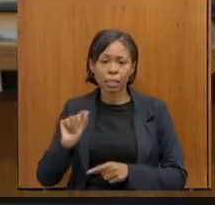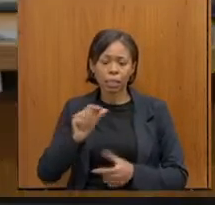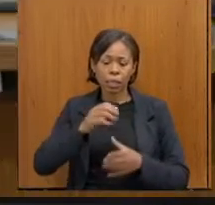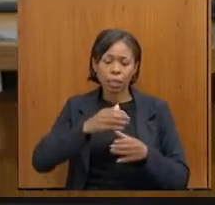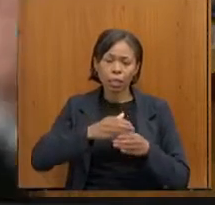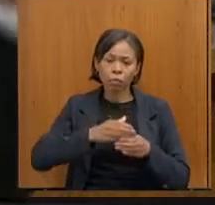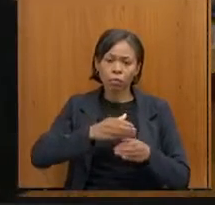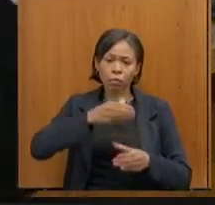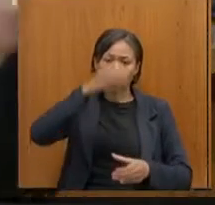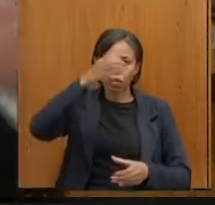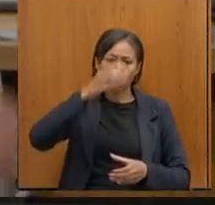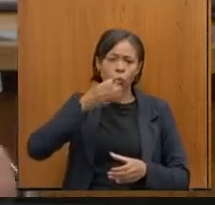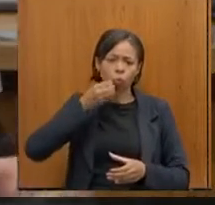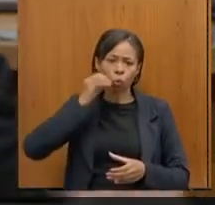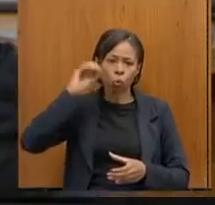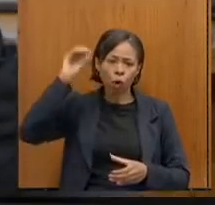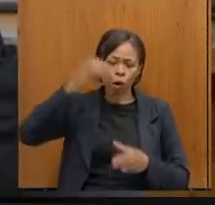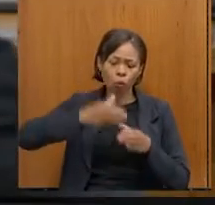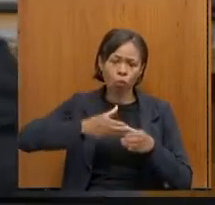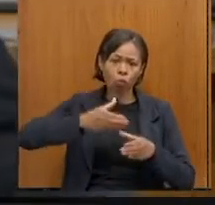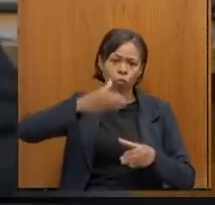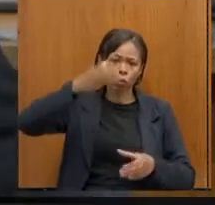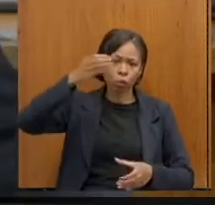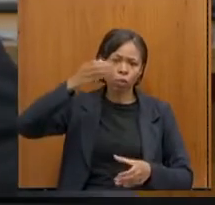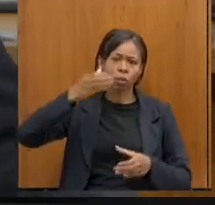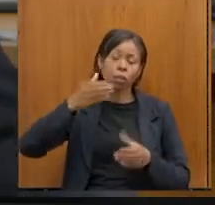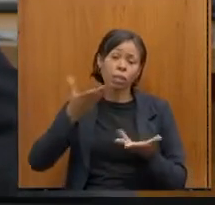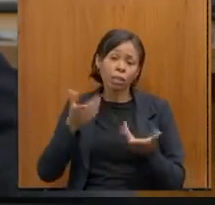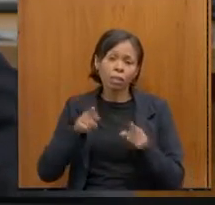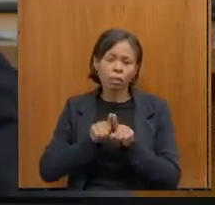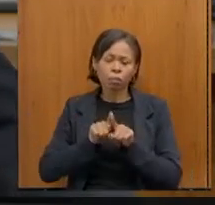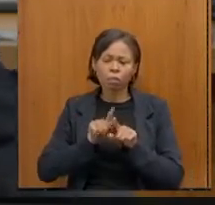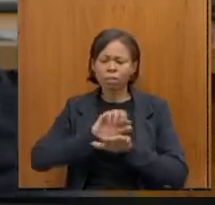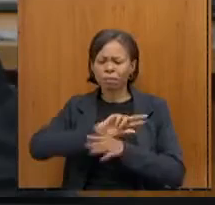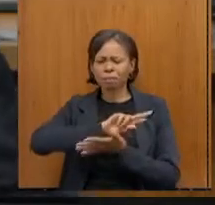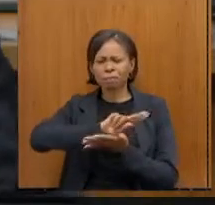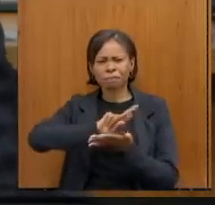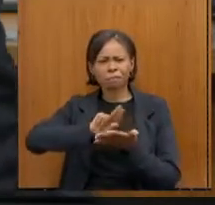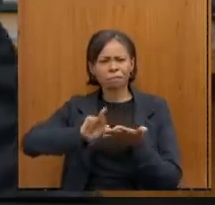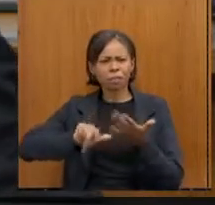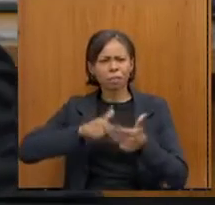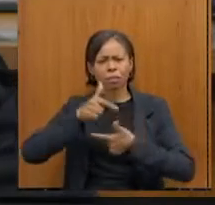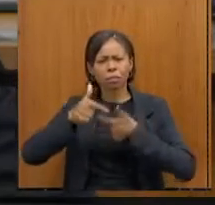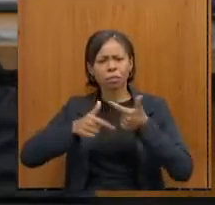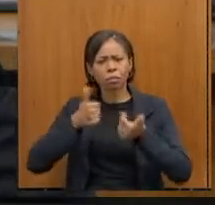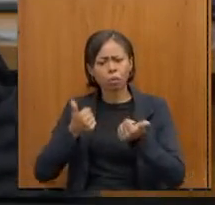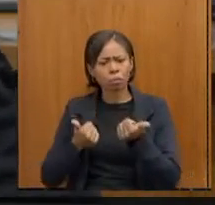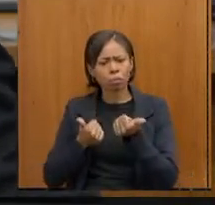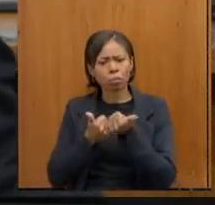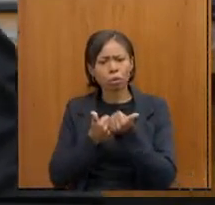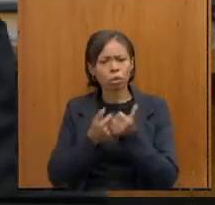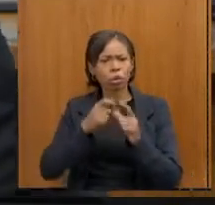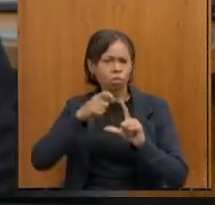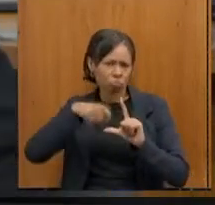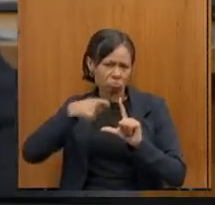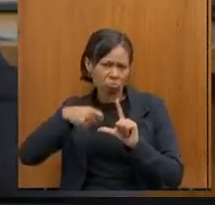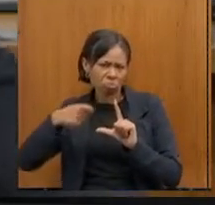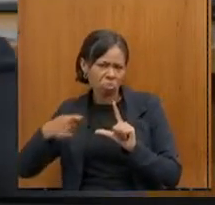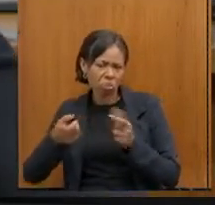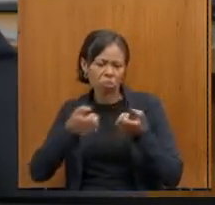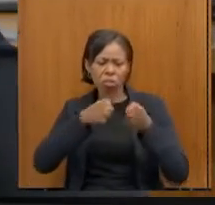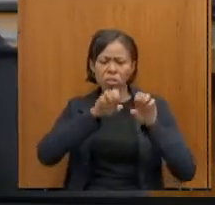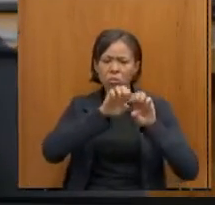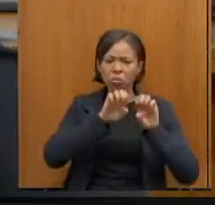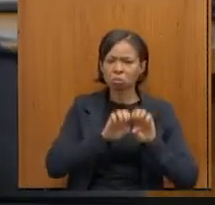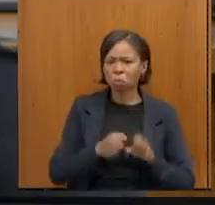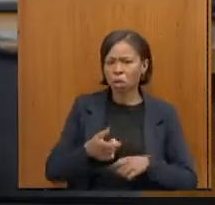oxigênio e temos todo um trabalho de apoio do ponto de vista mais de logística mesmo dia pela